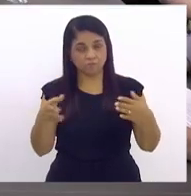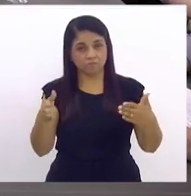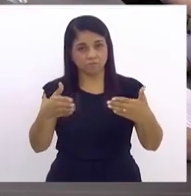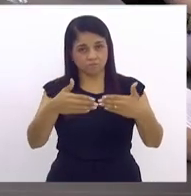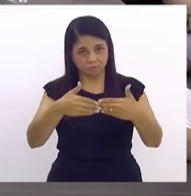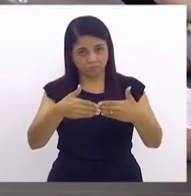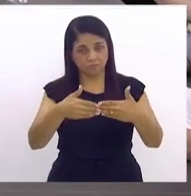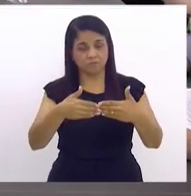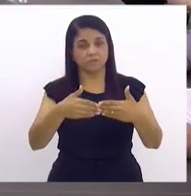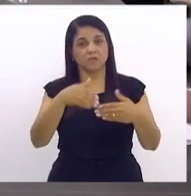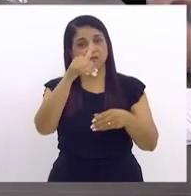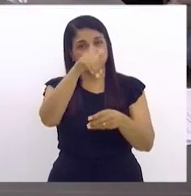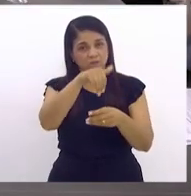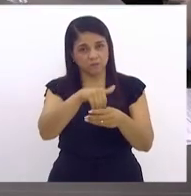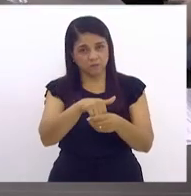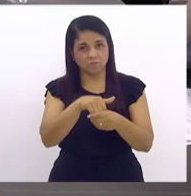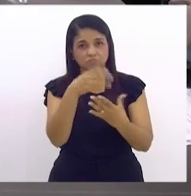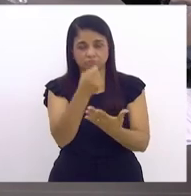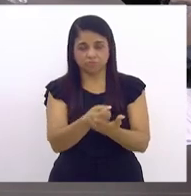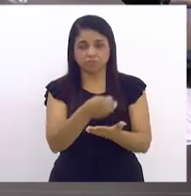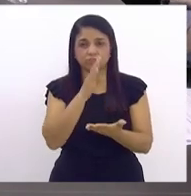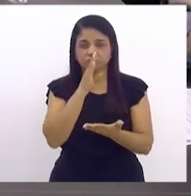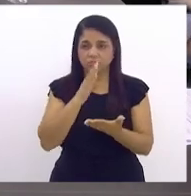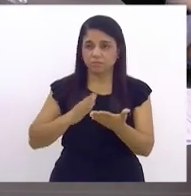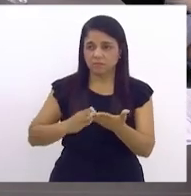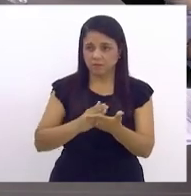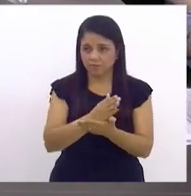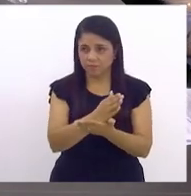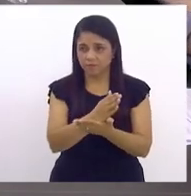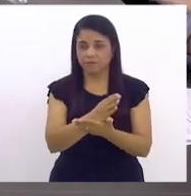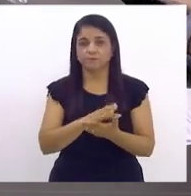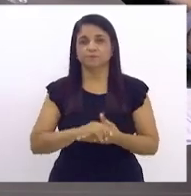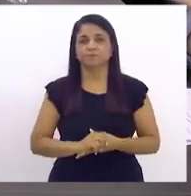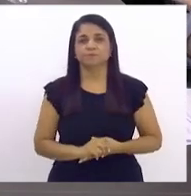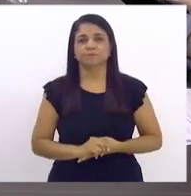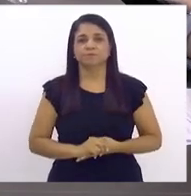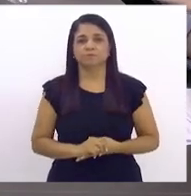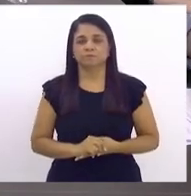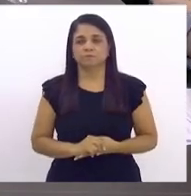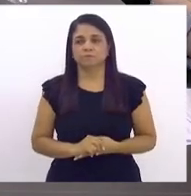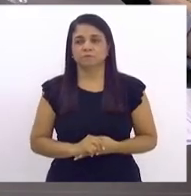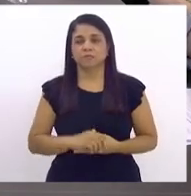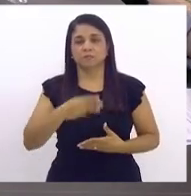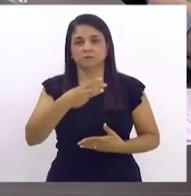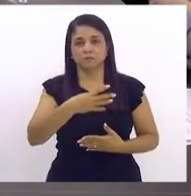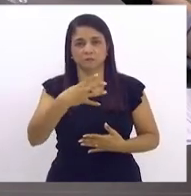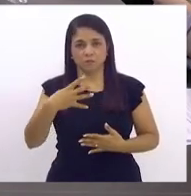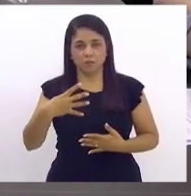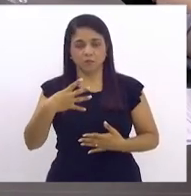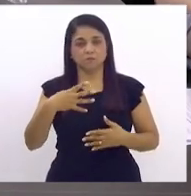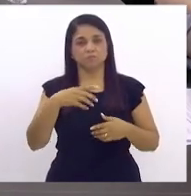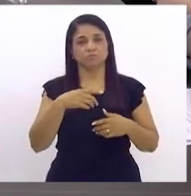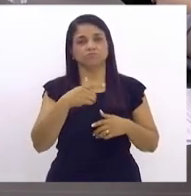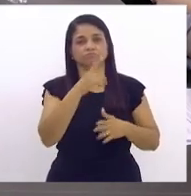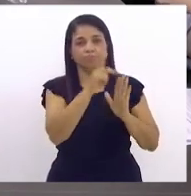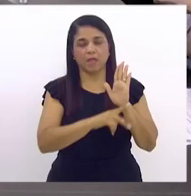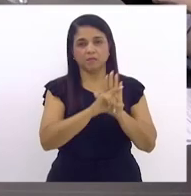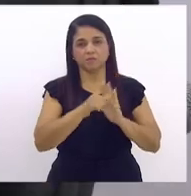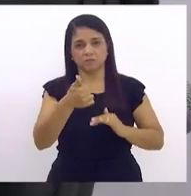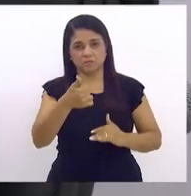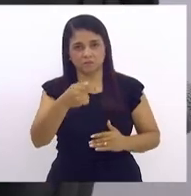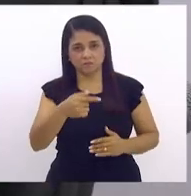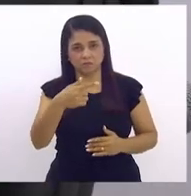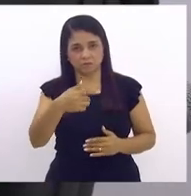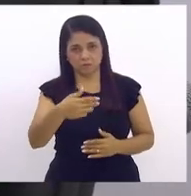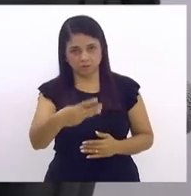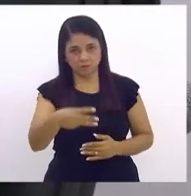discussão. Em votação, os senhores que aprovam, permaneçam como estão, aprovado. 34 da pauta, o PL 1738, de 23, de